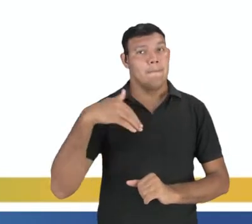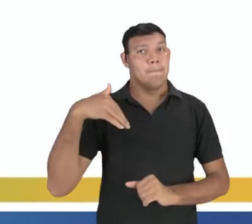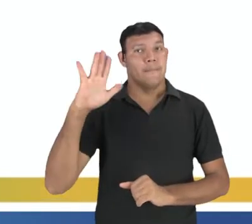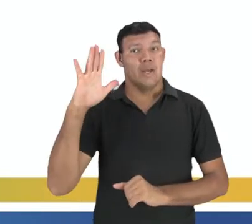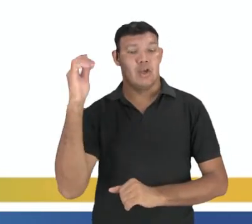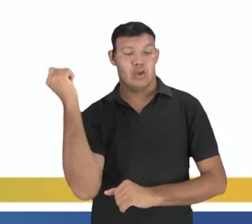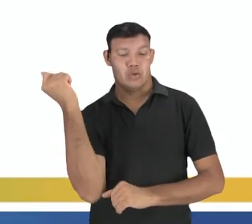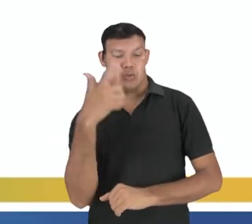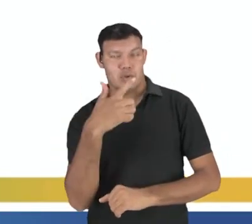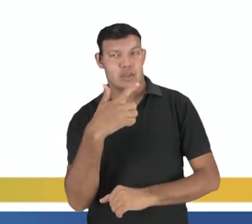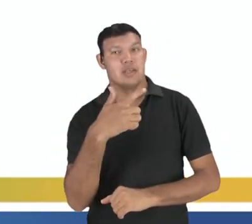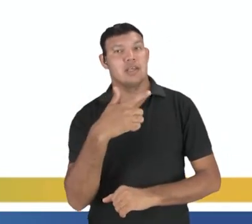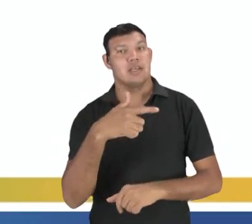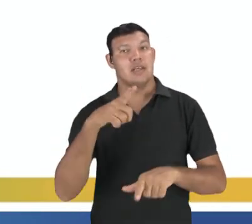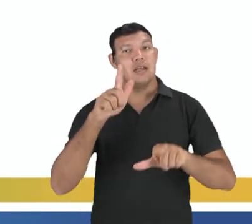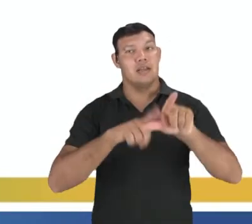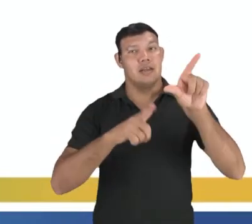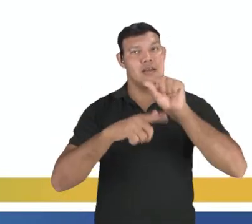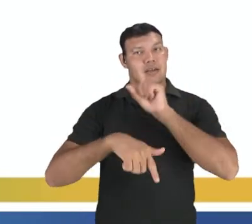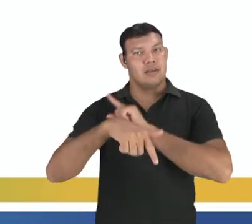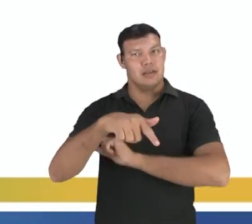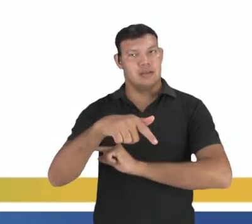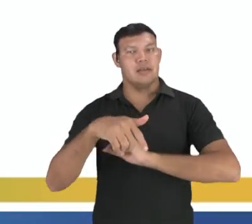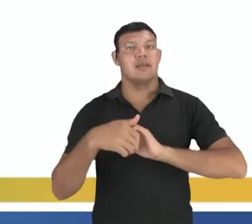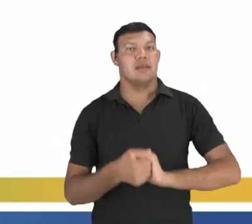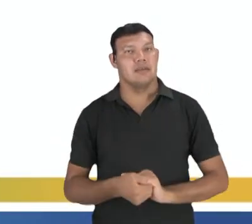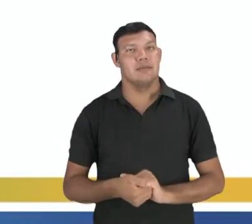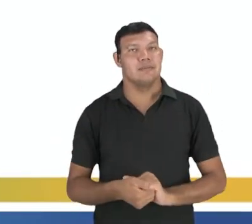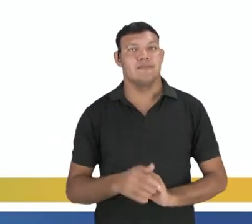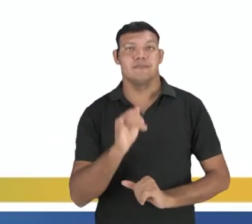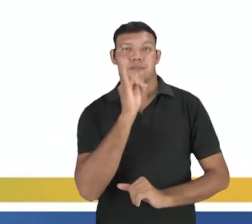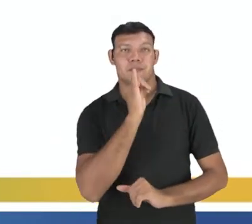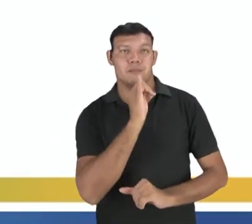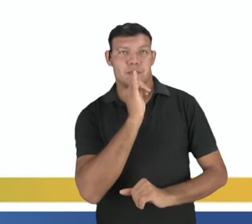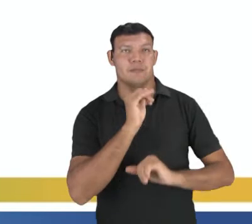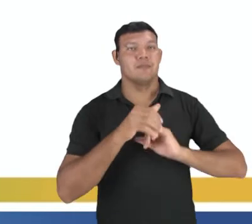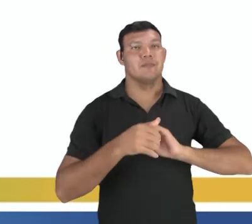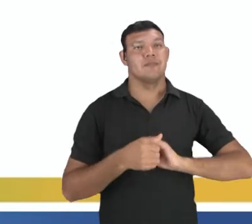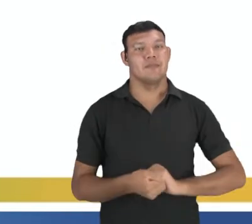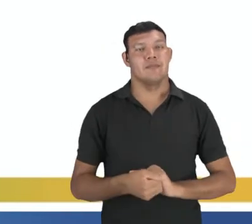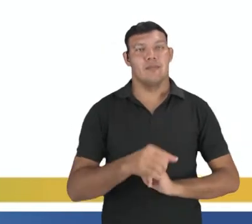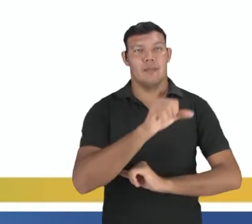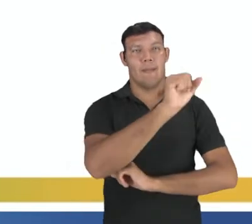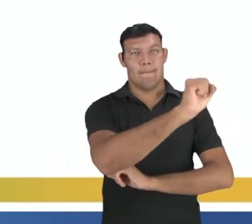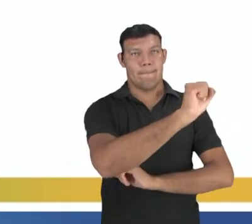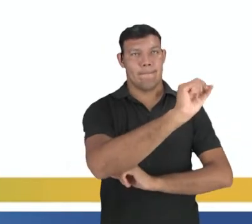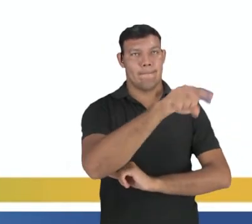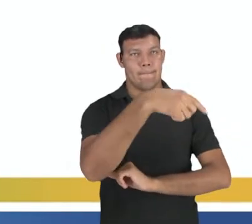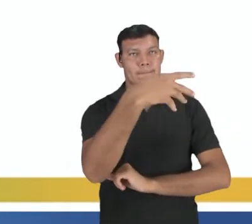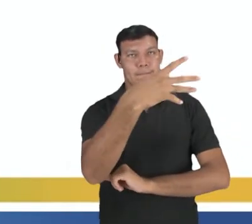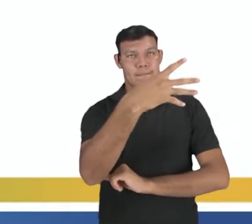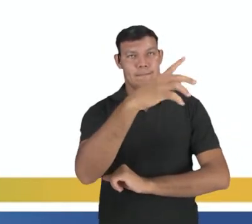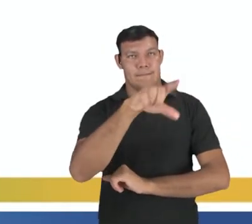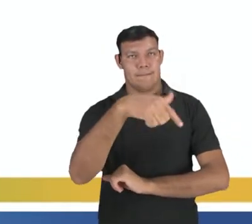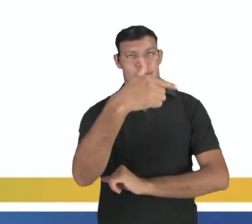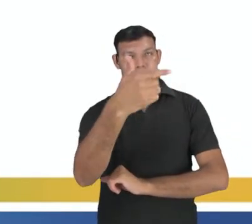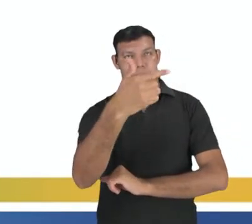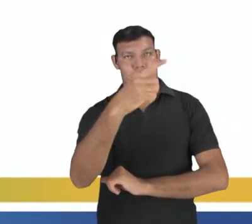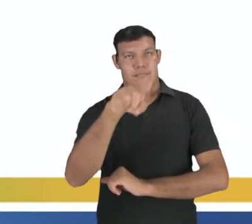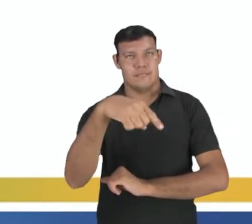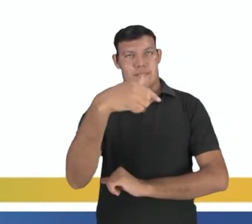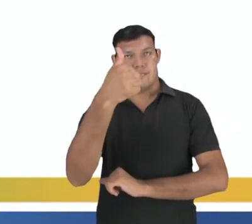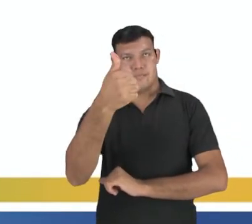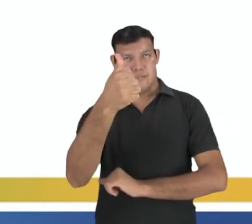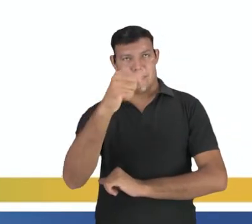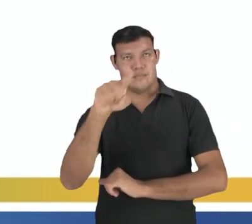Q é maior do que 1. Olha aí o exemplo. 8, 4, 2,